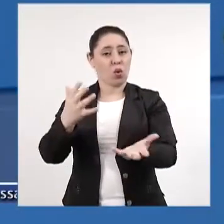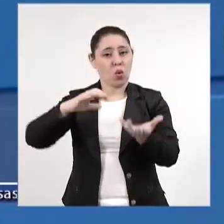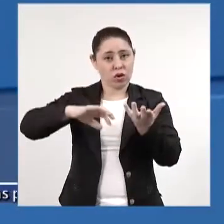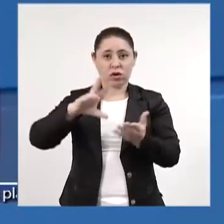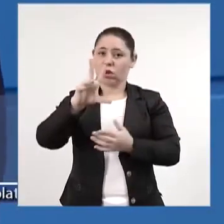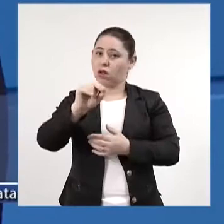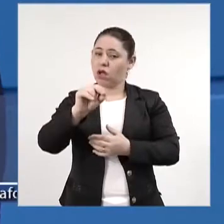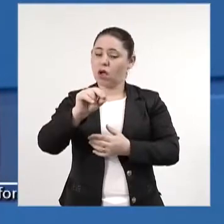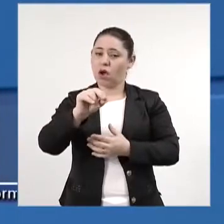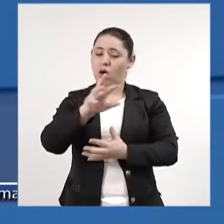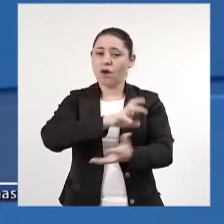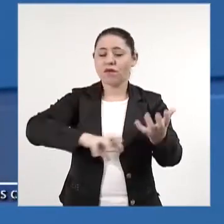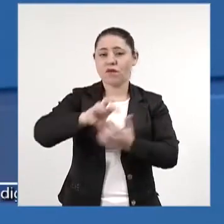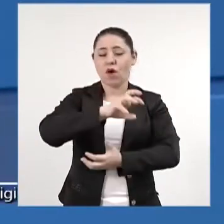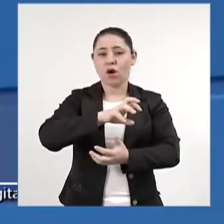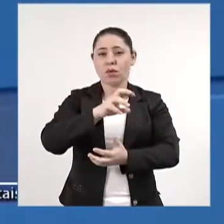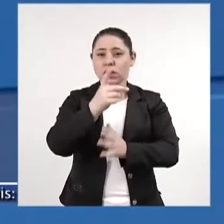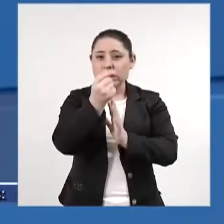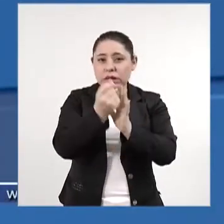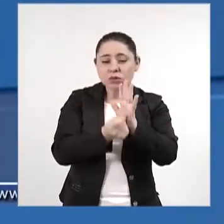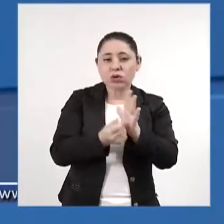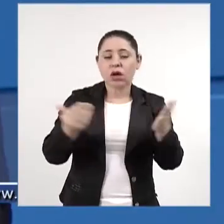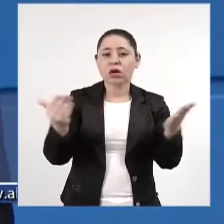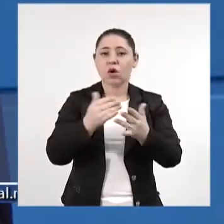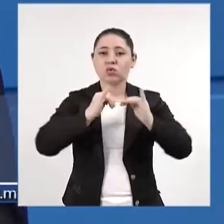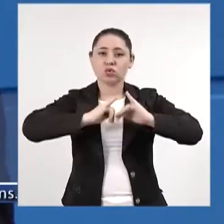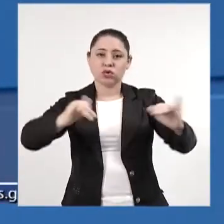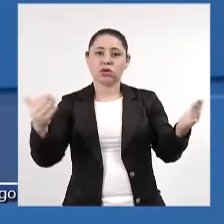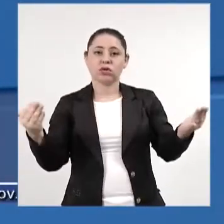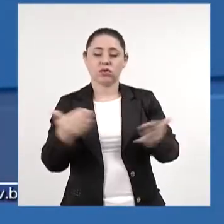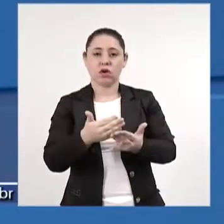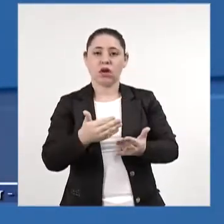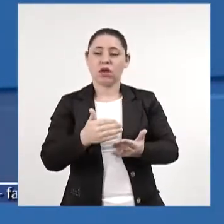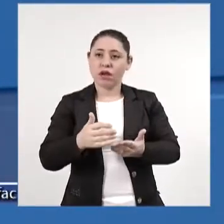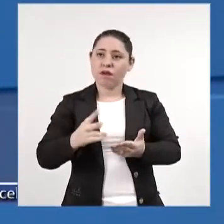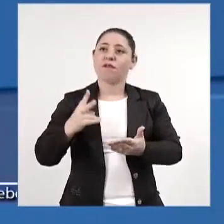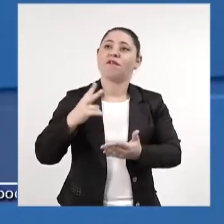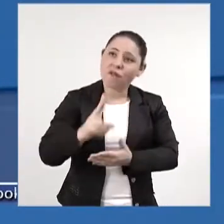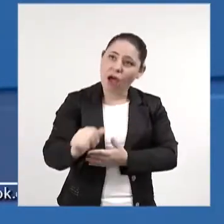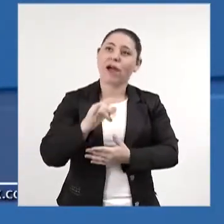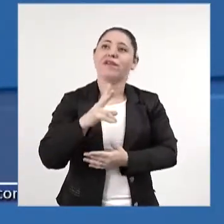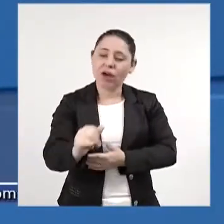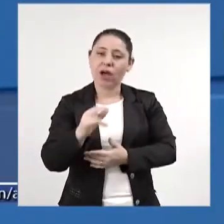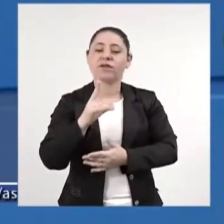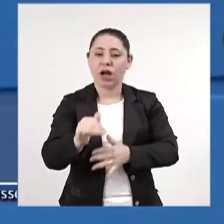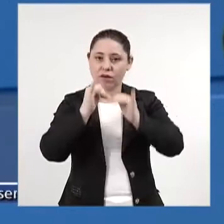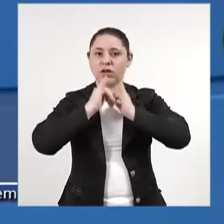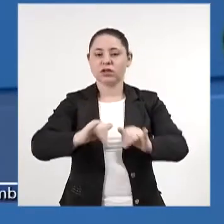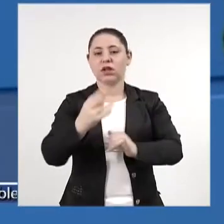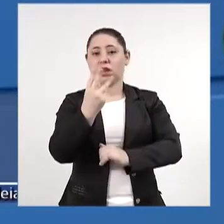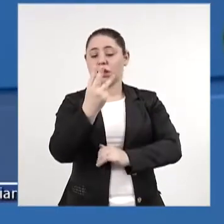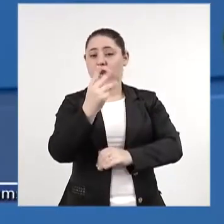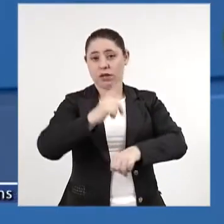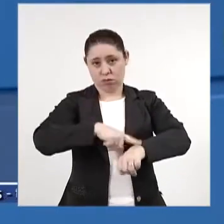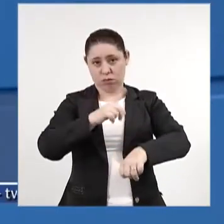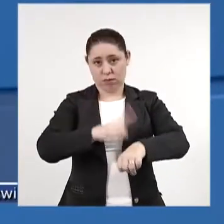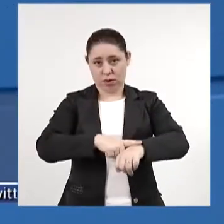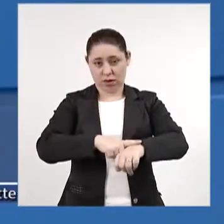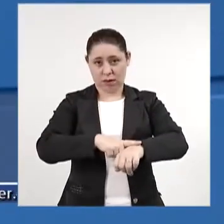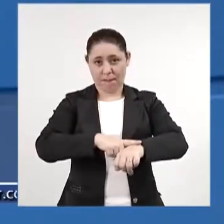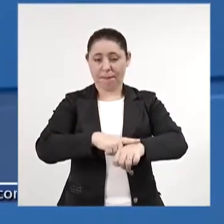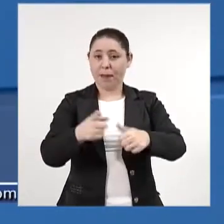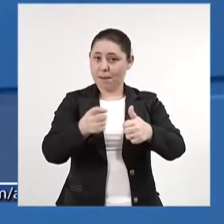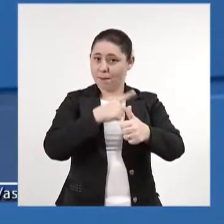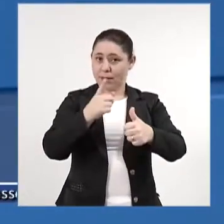reforma tributária foi anunciada essa semana que vai, mas já anunciaram que vai ser em 3 momentos. Vão pegar